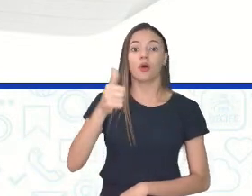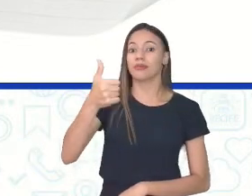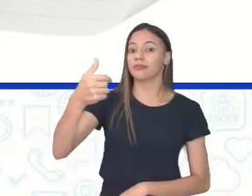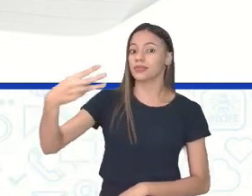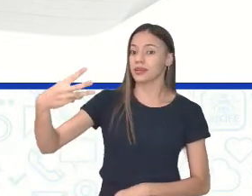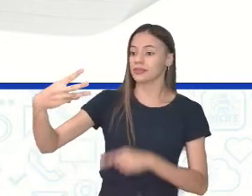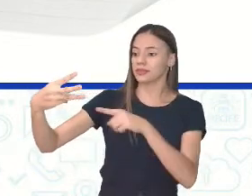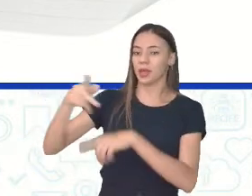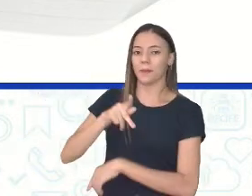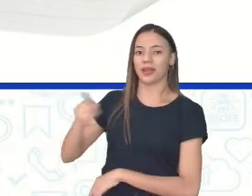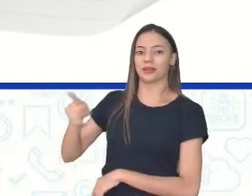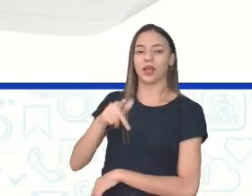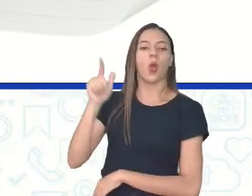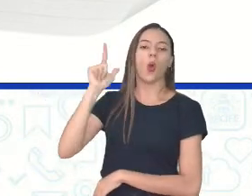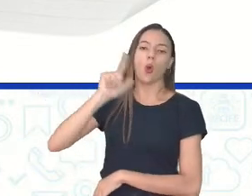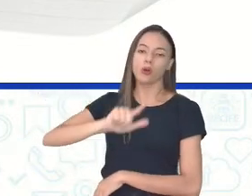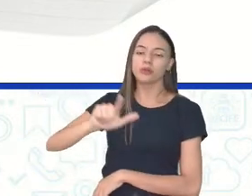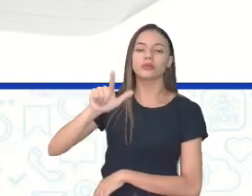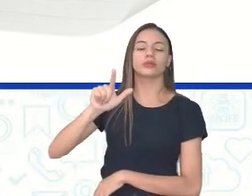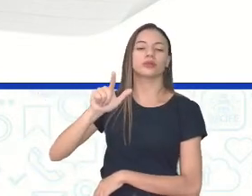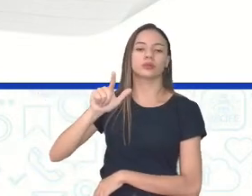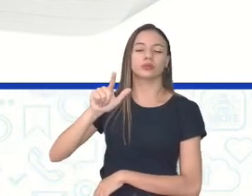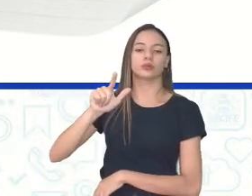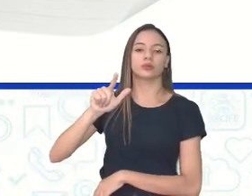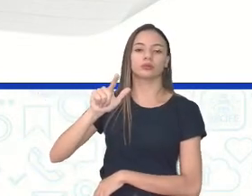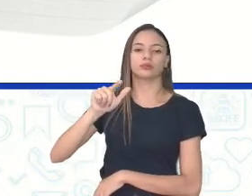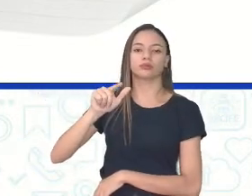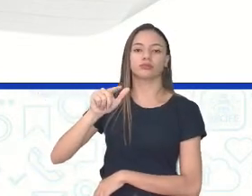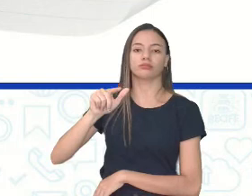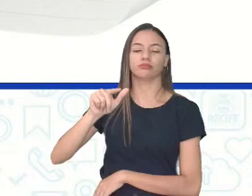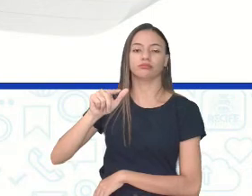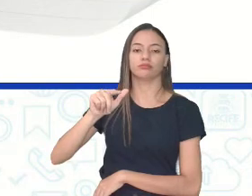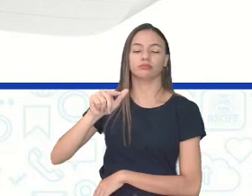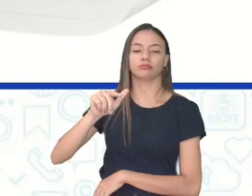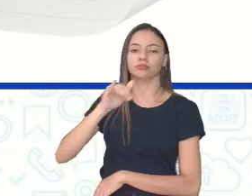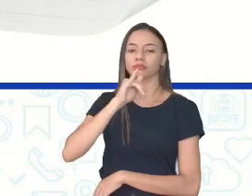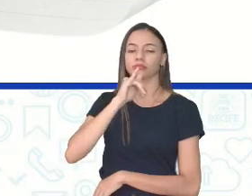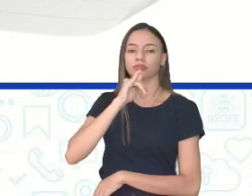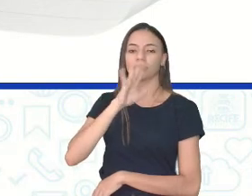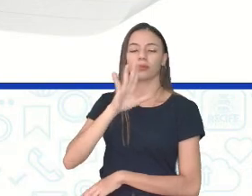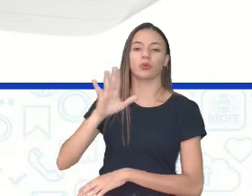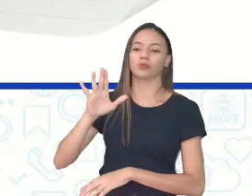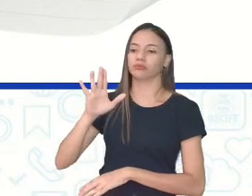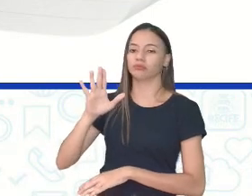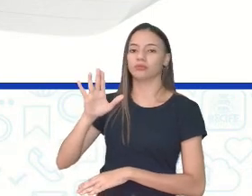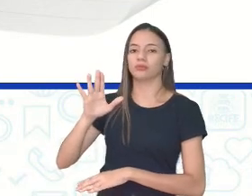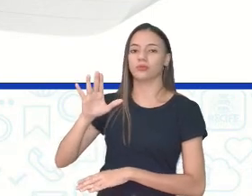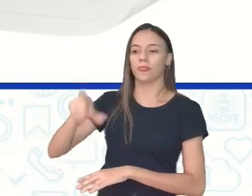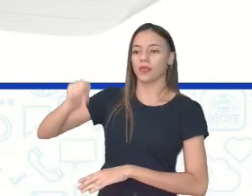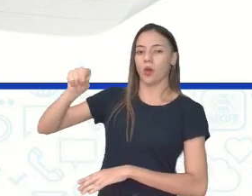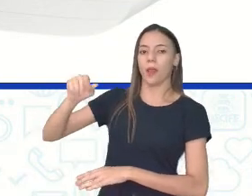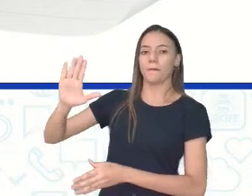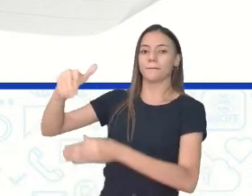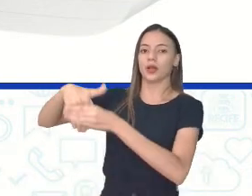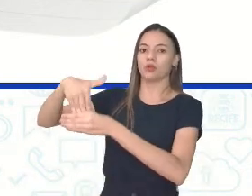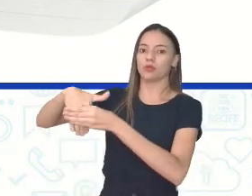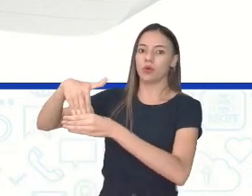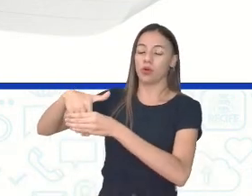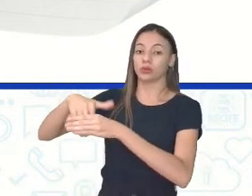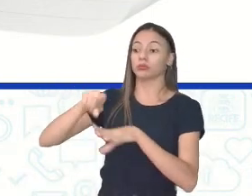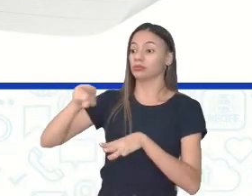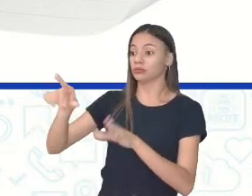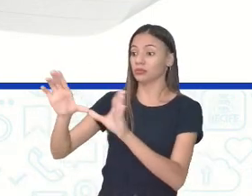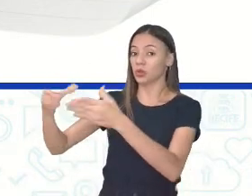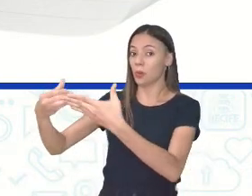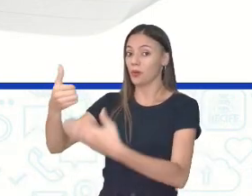13 chegaram ao poder de forma, né, via eleição, e desses 13,